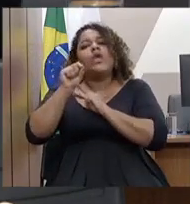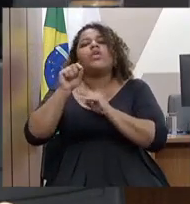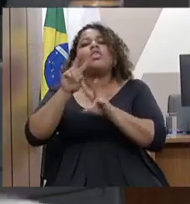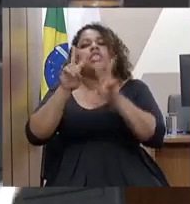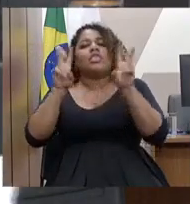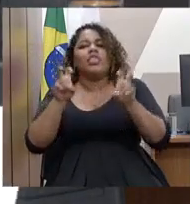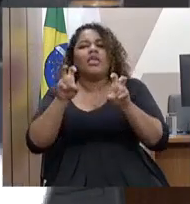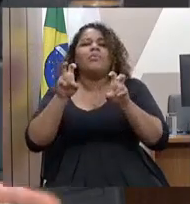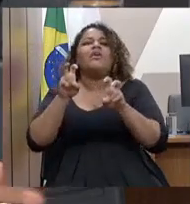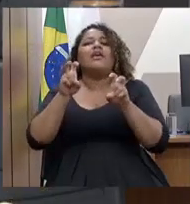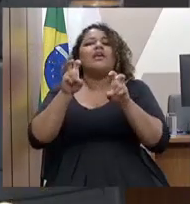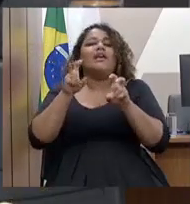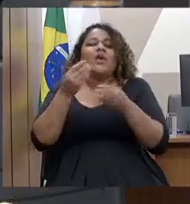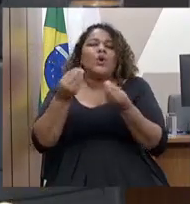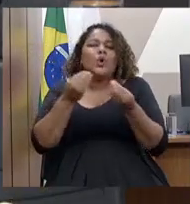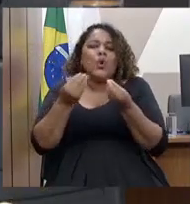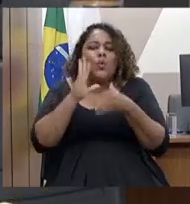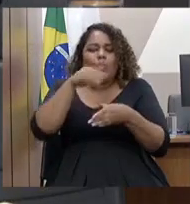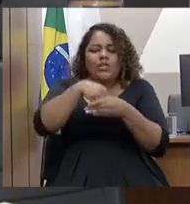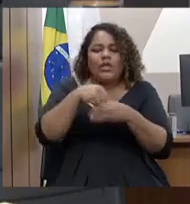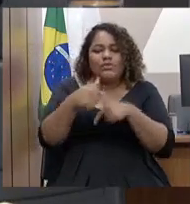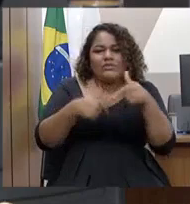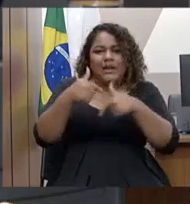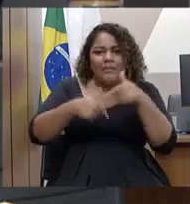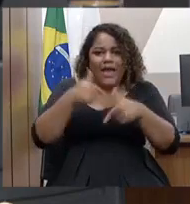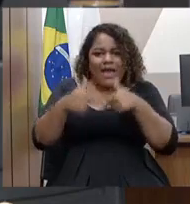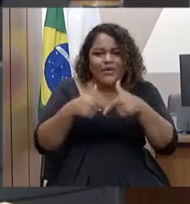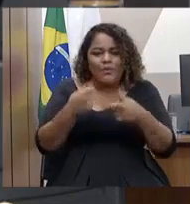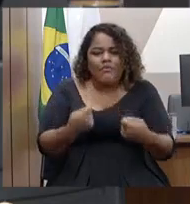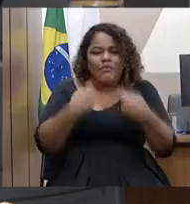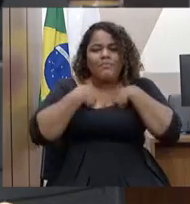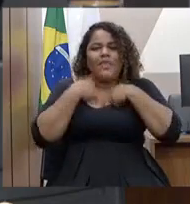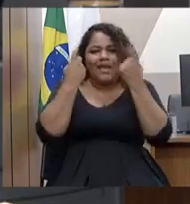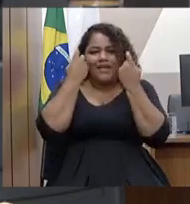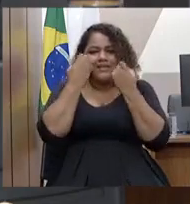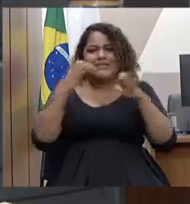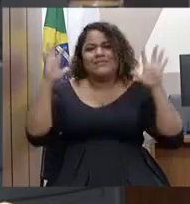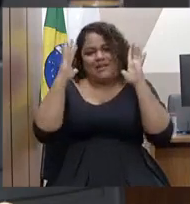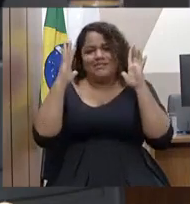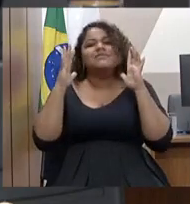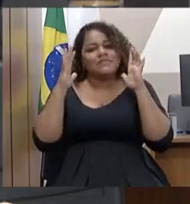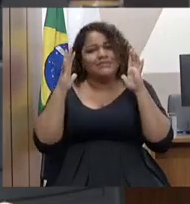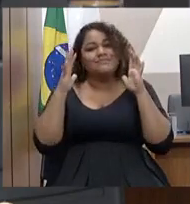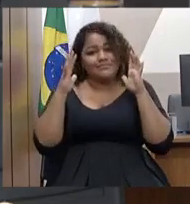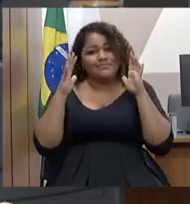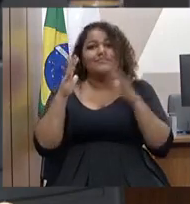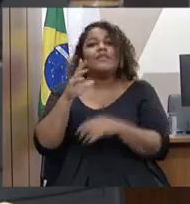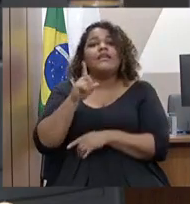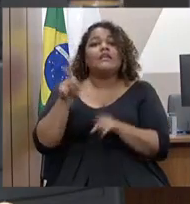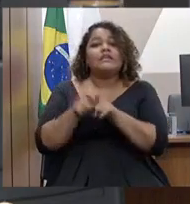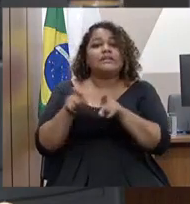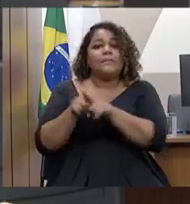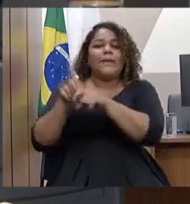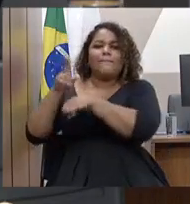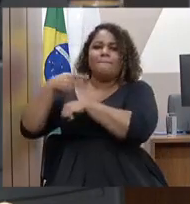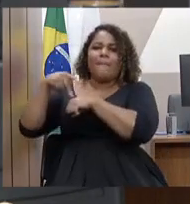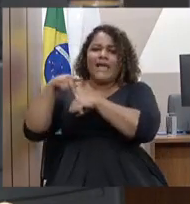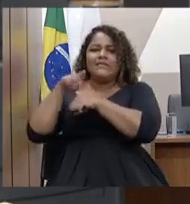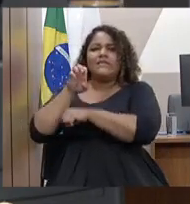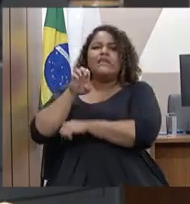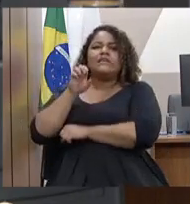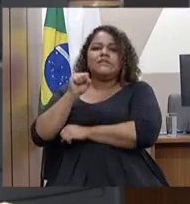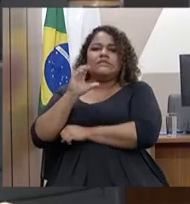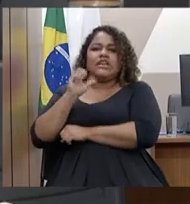adoecimento né que foi que a escola escandinava né então a psicopatologia do trabalho Analisa como as formas de organização do